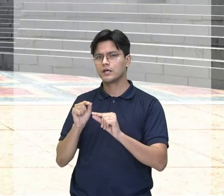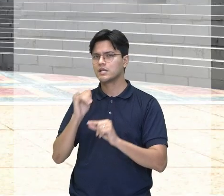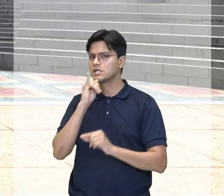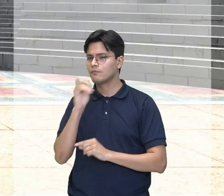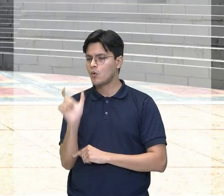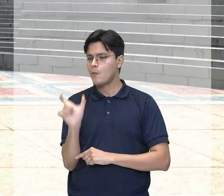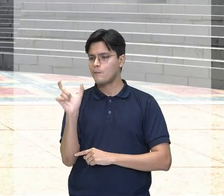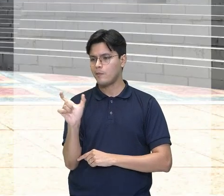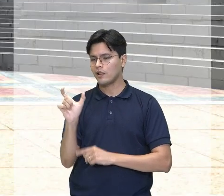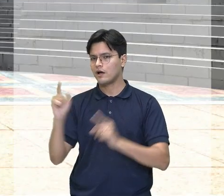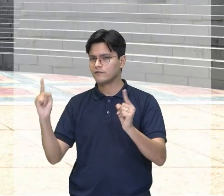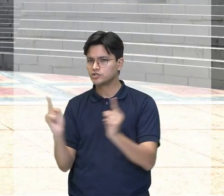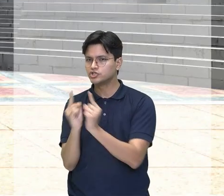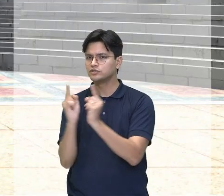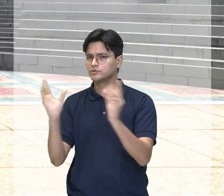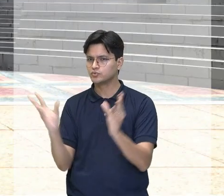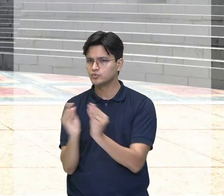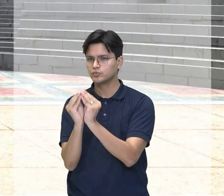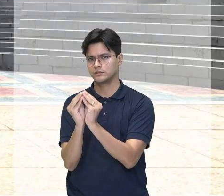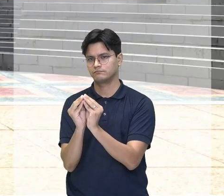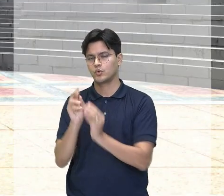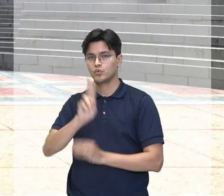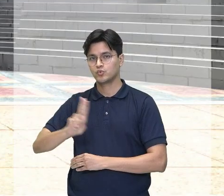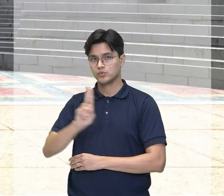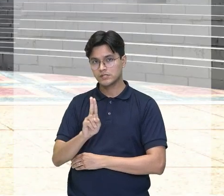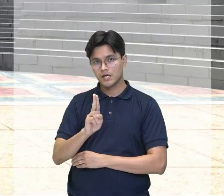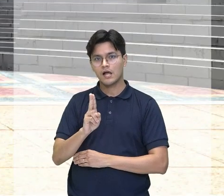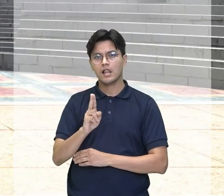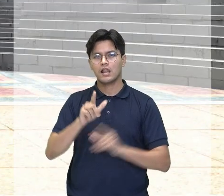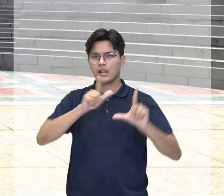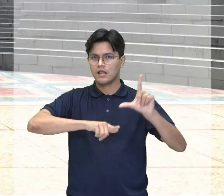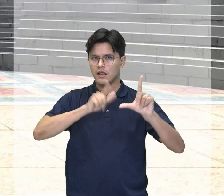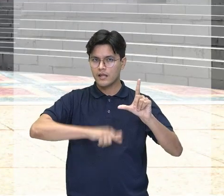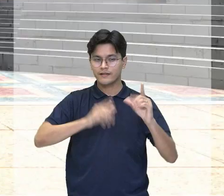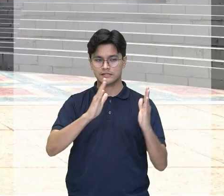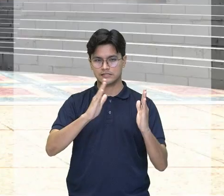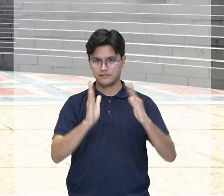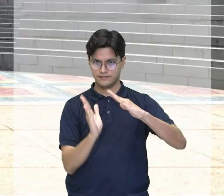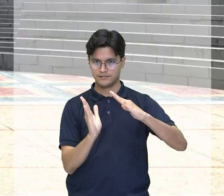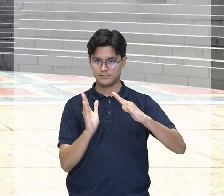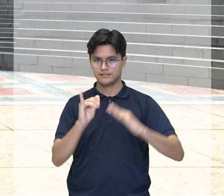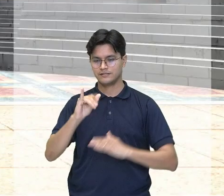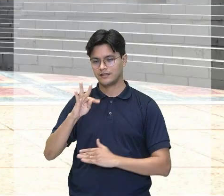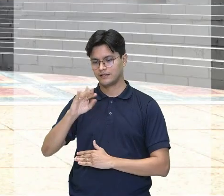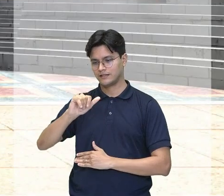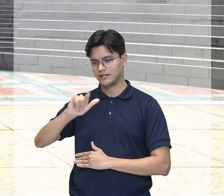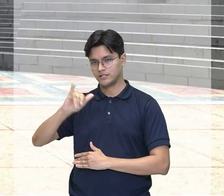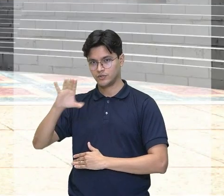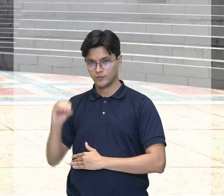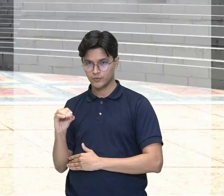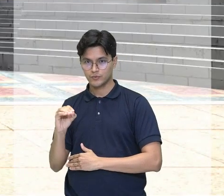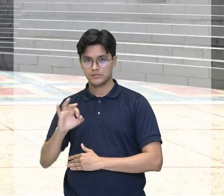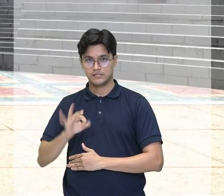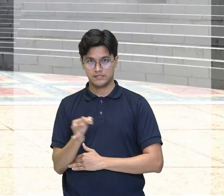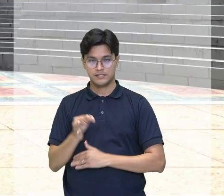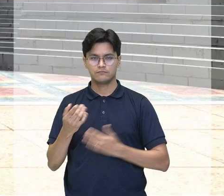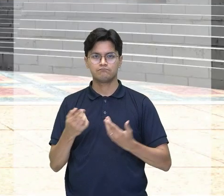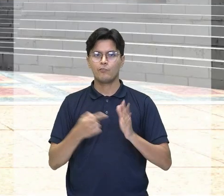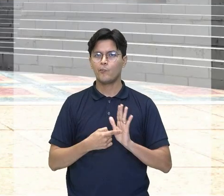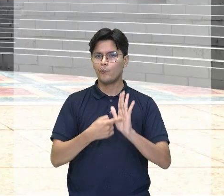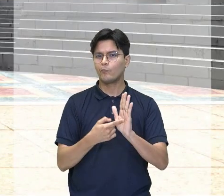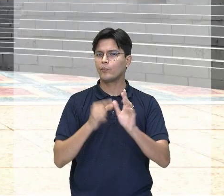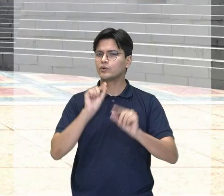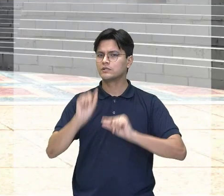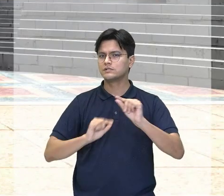Continuando, elas mostram como as personagens devem falar. Então, rubrica de interpretação e como devem se